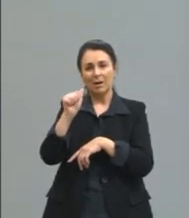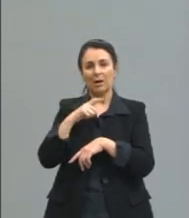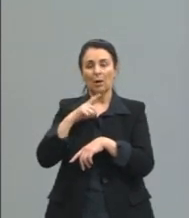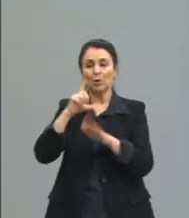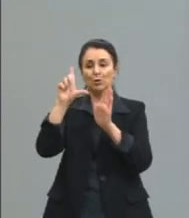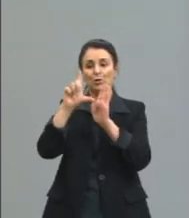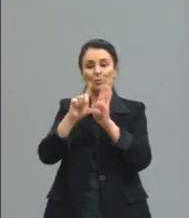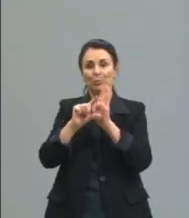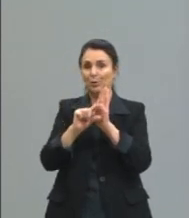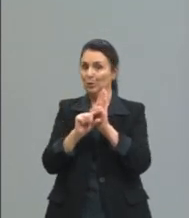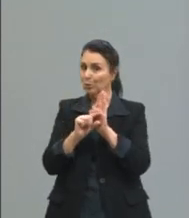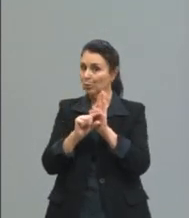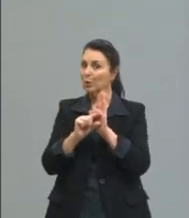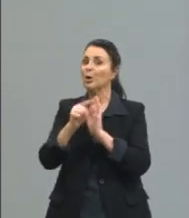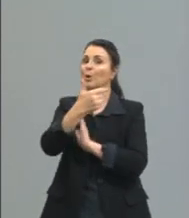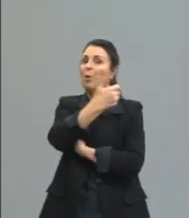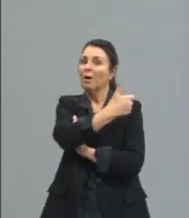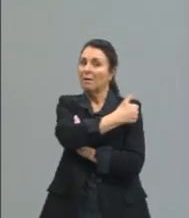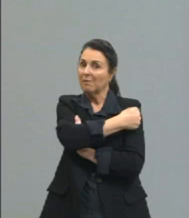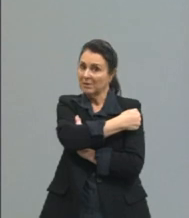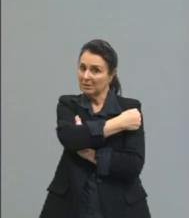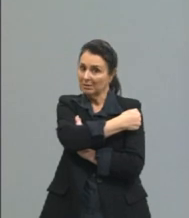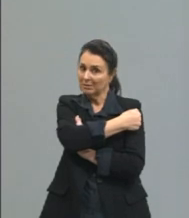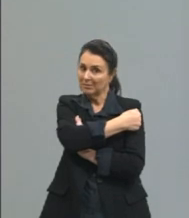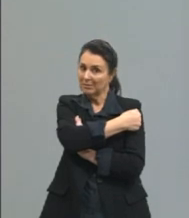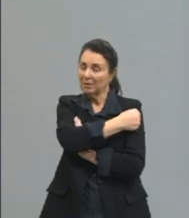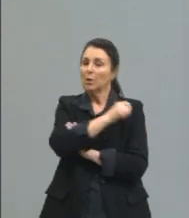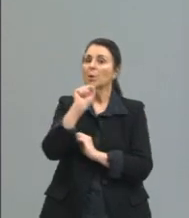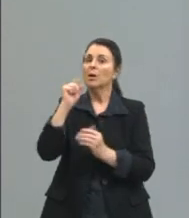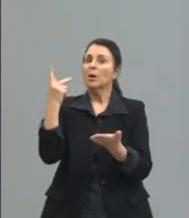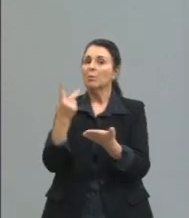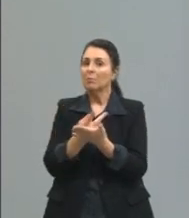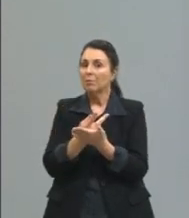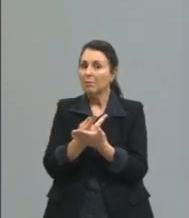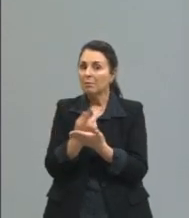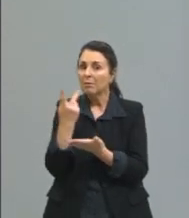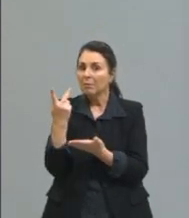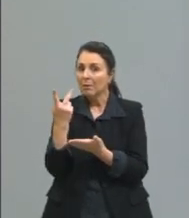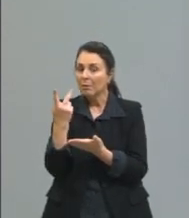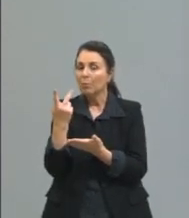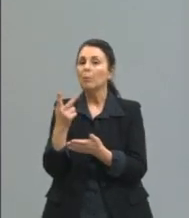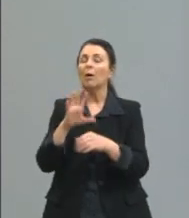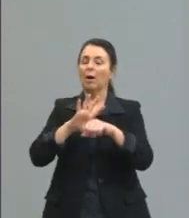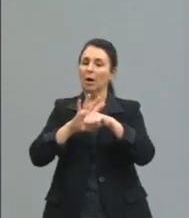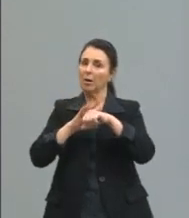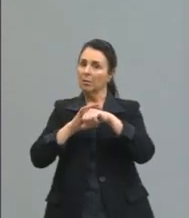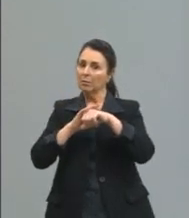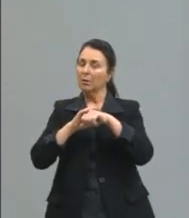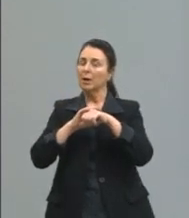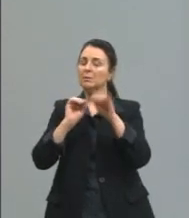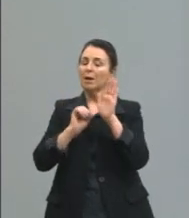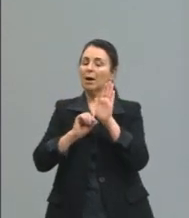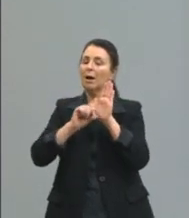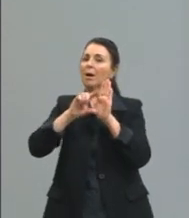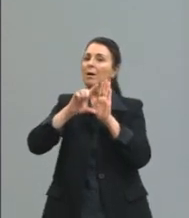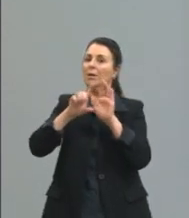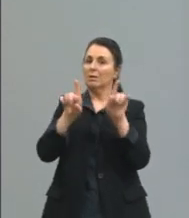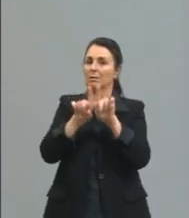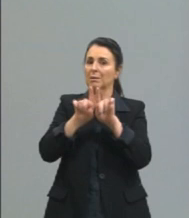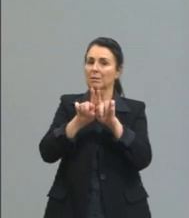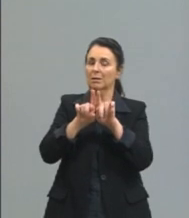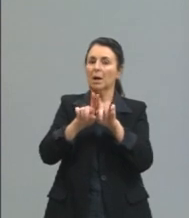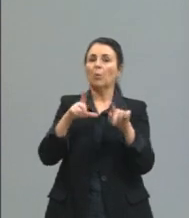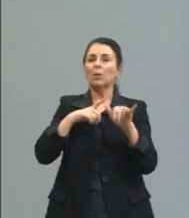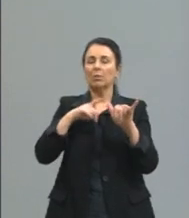vacinados e, consequentemente, o número de casos aumenta. Então, até tivemos recentemente